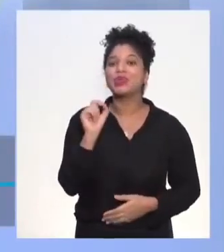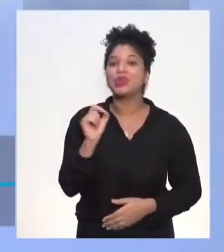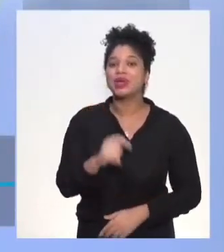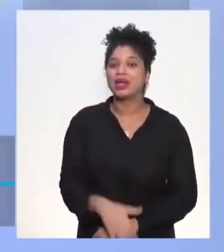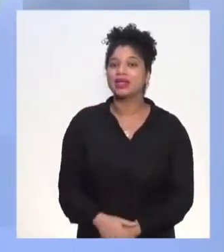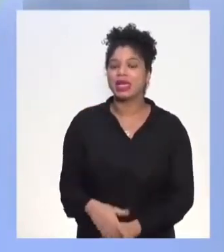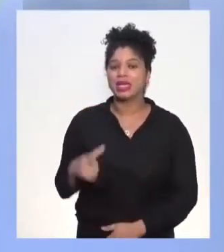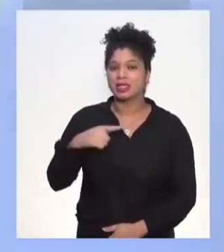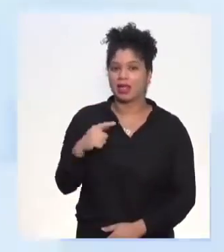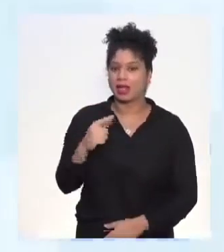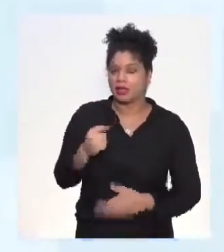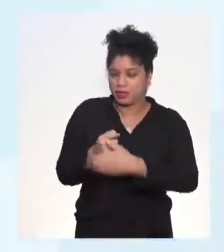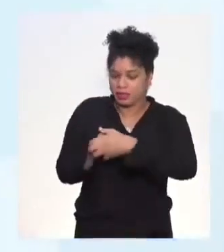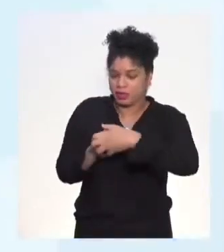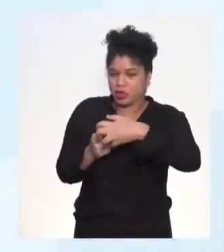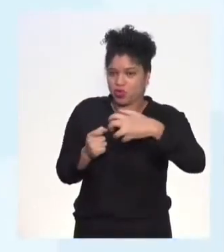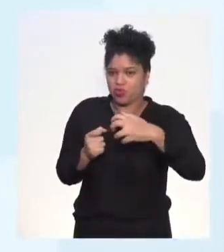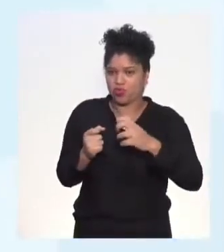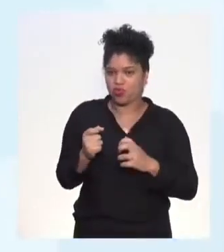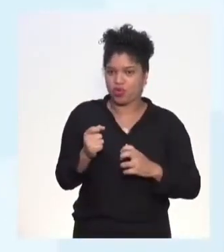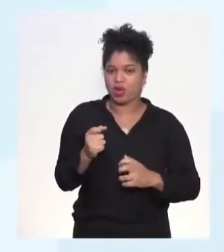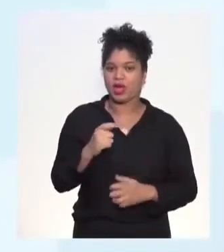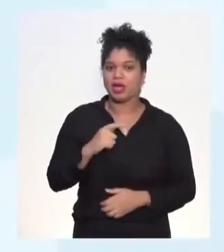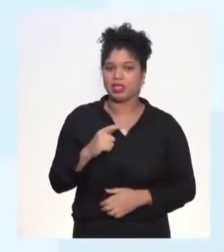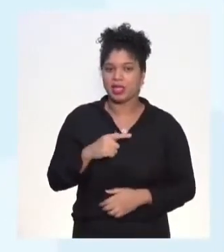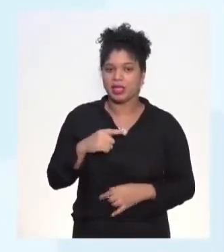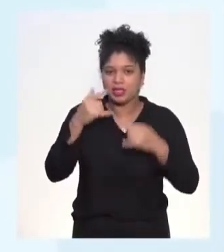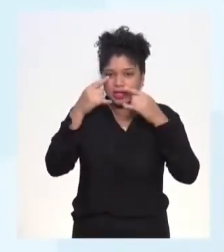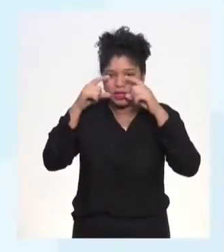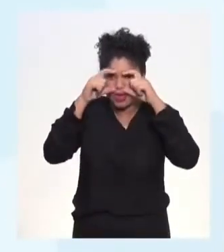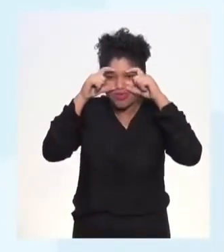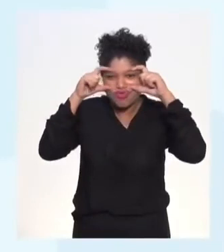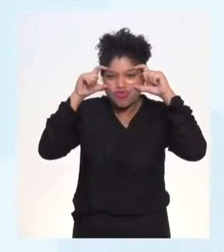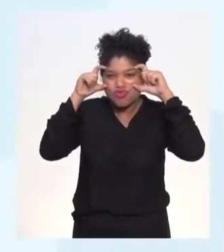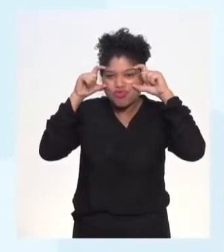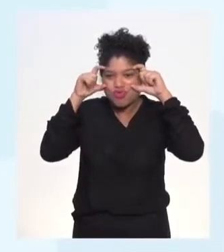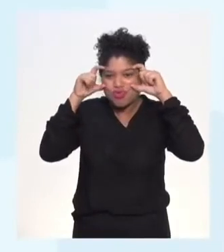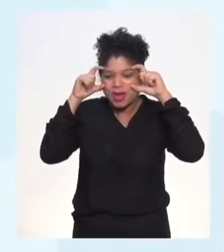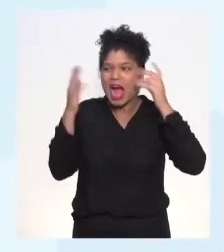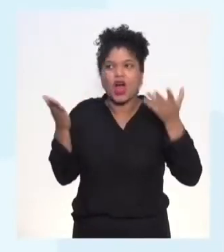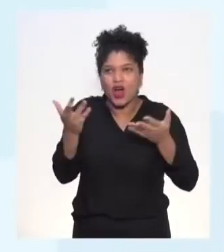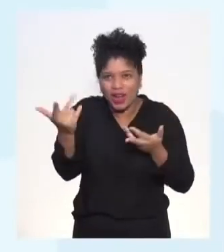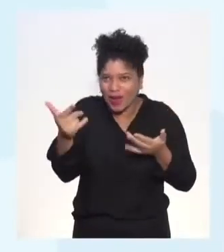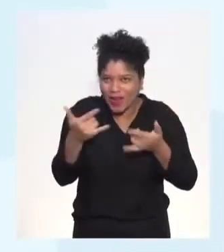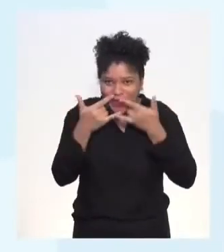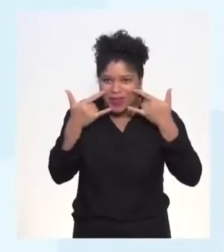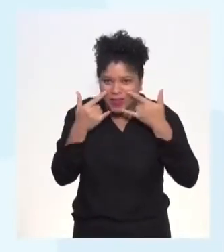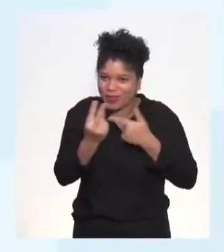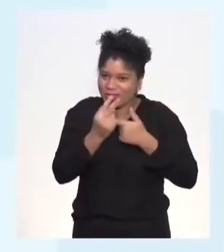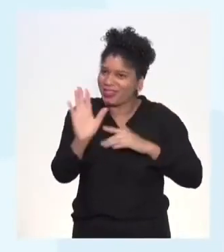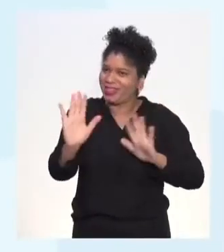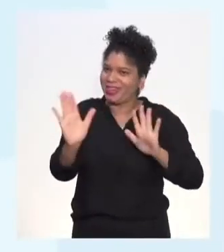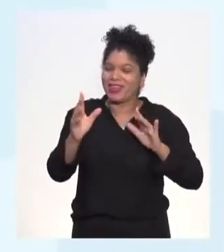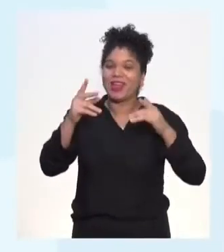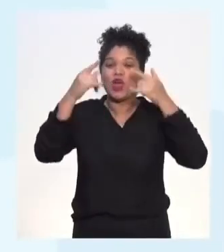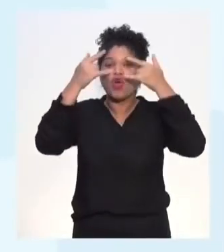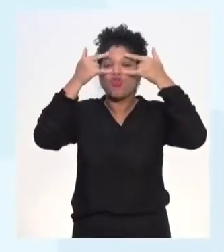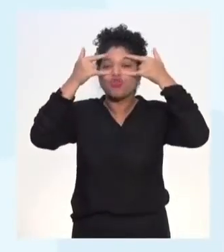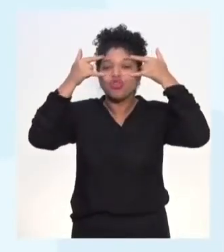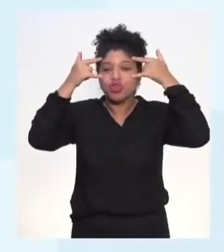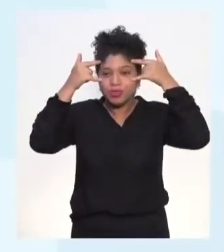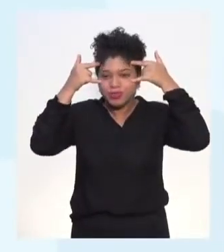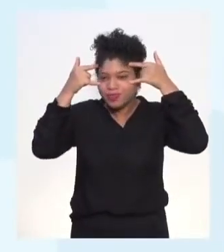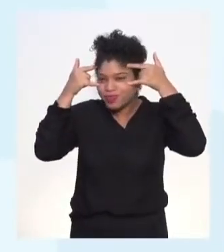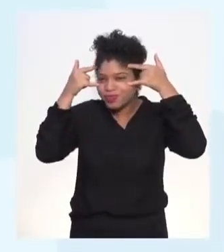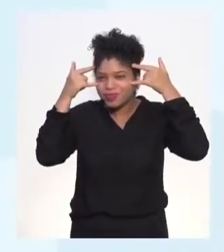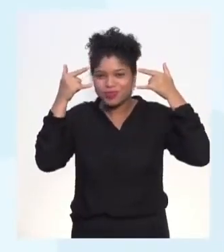de cabra, está com uma máscara nos olhos, né? Não a máscara que a gente está usando hoje para nos proteger, né? Ele está com um andar meio